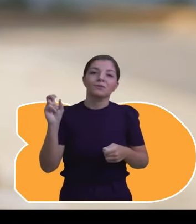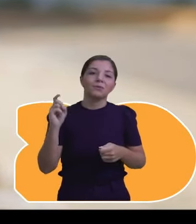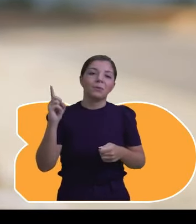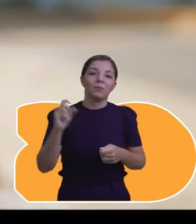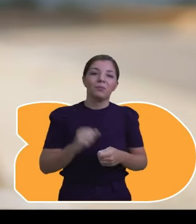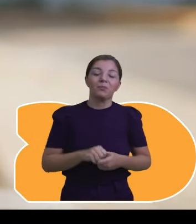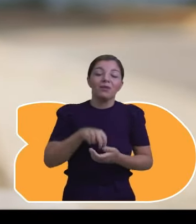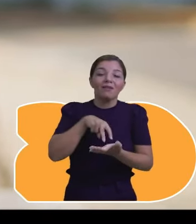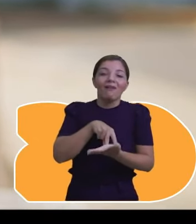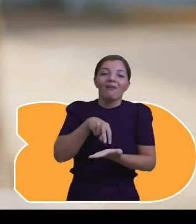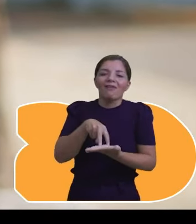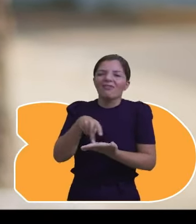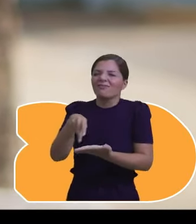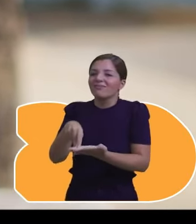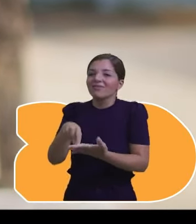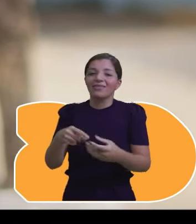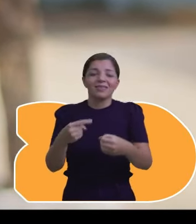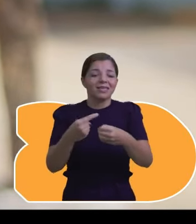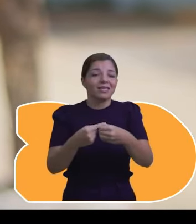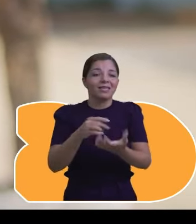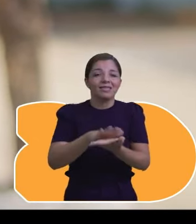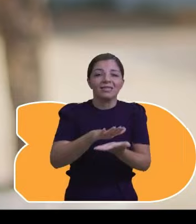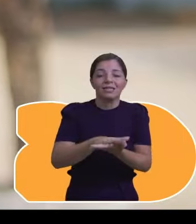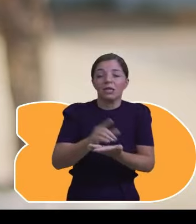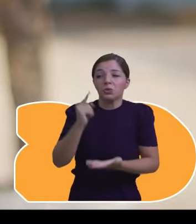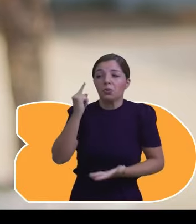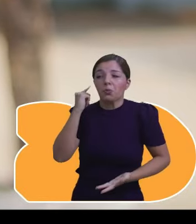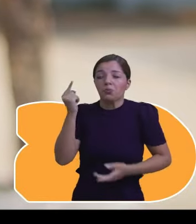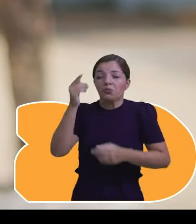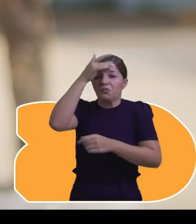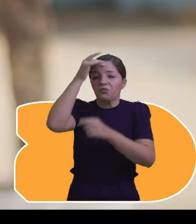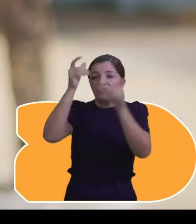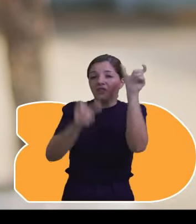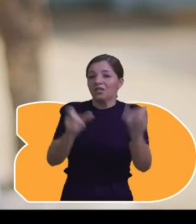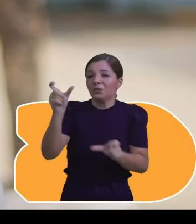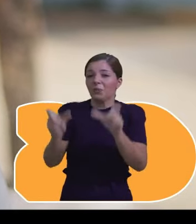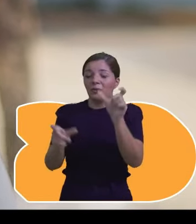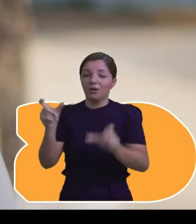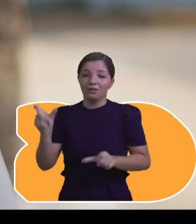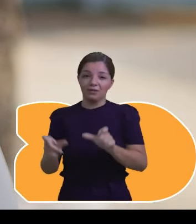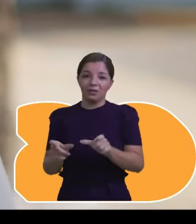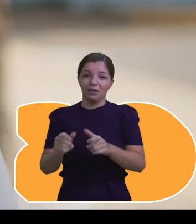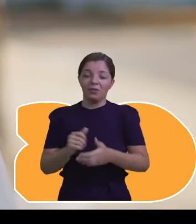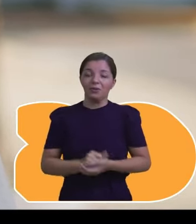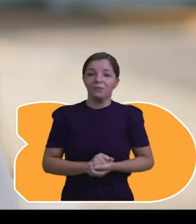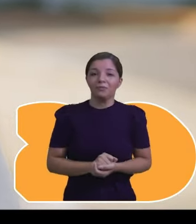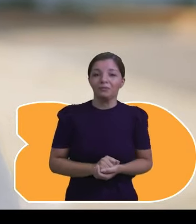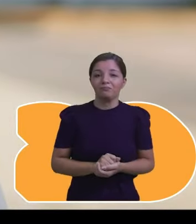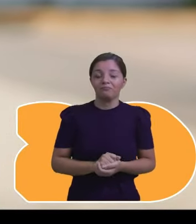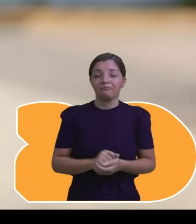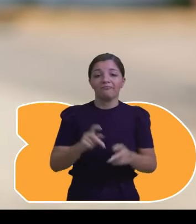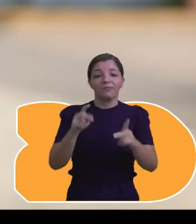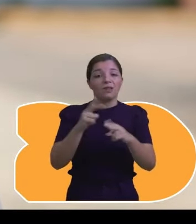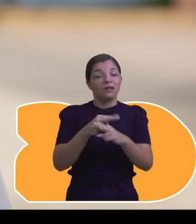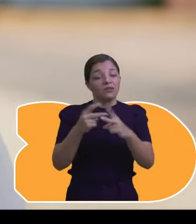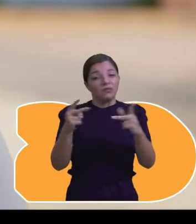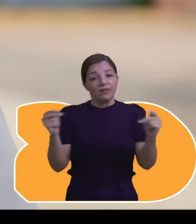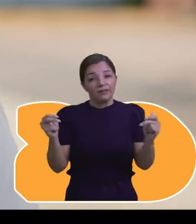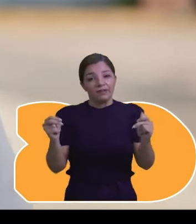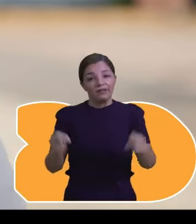população, enfrentei todos os desafios, participei de todos os debates. Ao contrário da minha adversária, faltou em